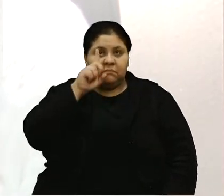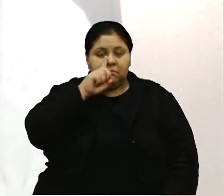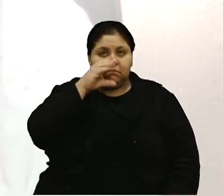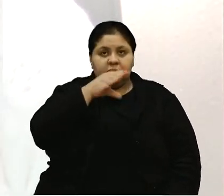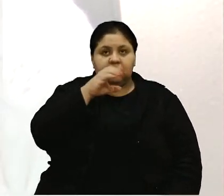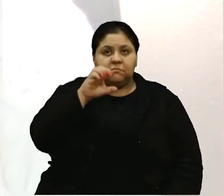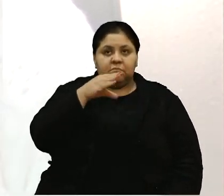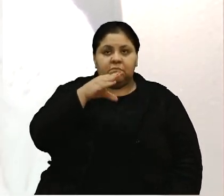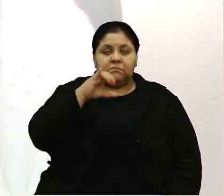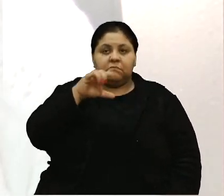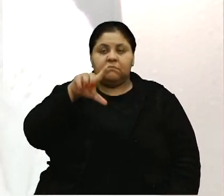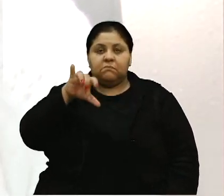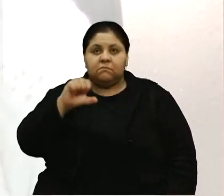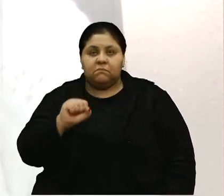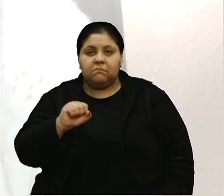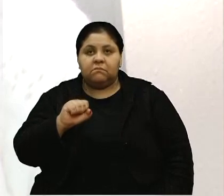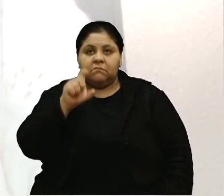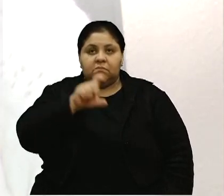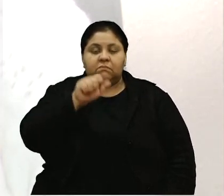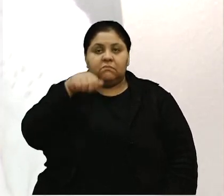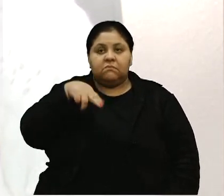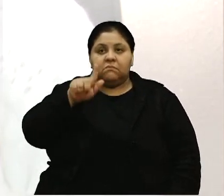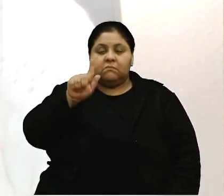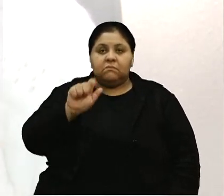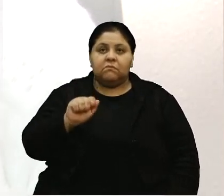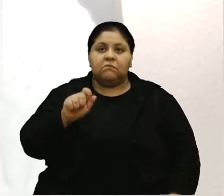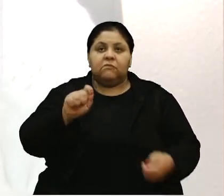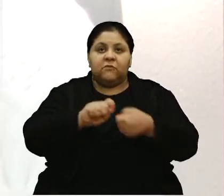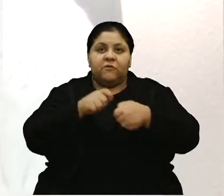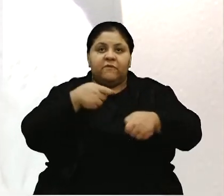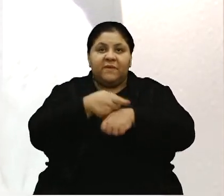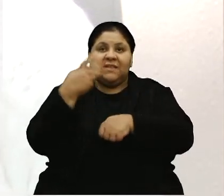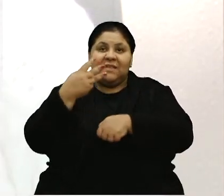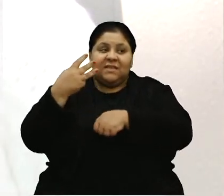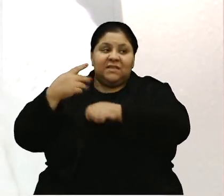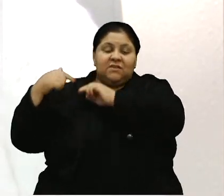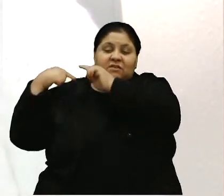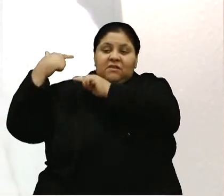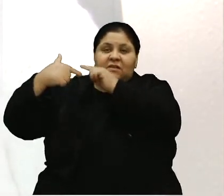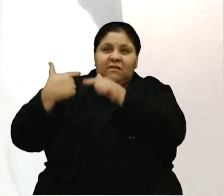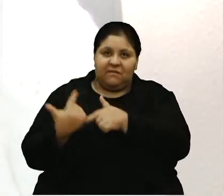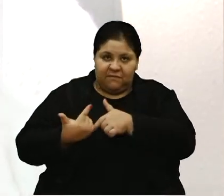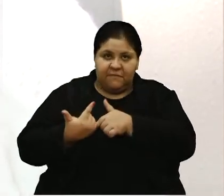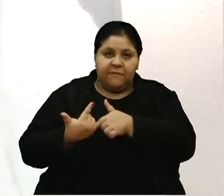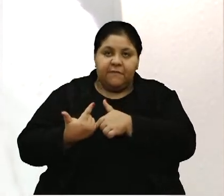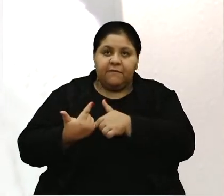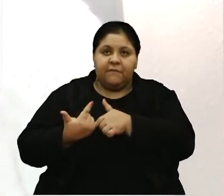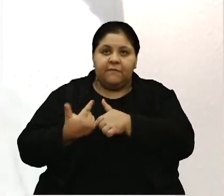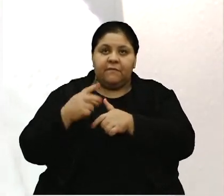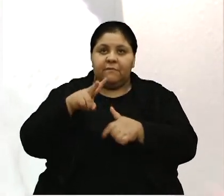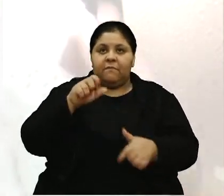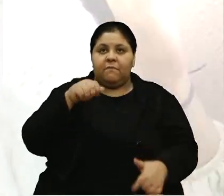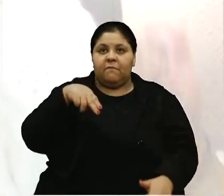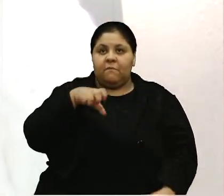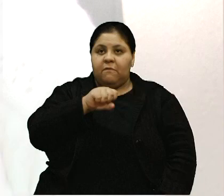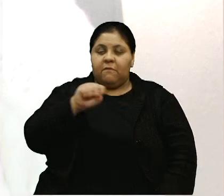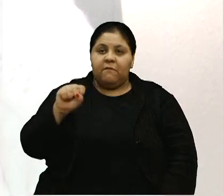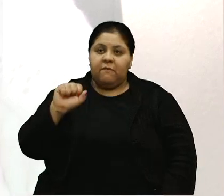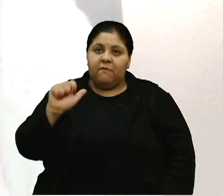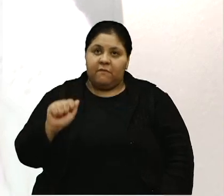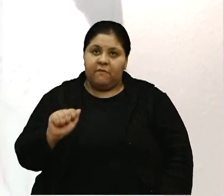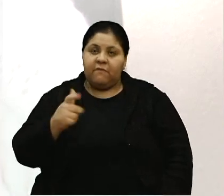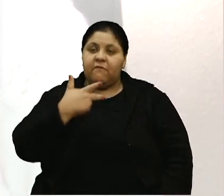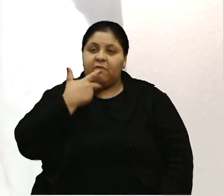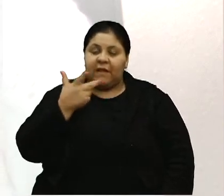de Xangô, que faz parte da 3ª geração da tenda de Umbanda Xangô das 7 Pedreiras. Vanessa Duarte faz uso